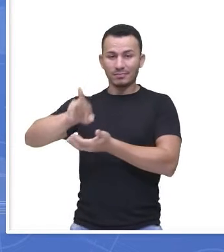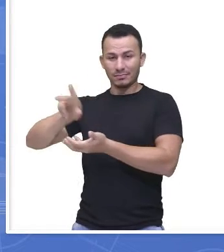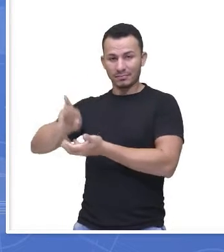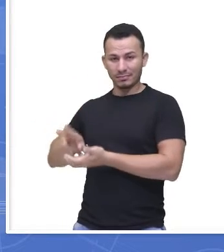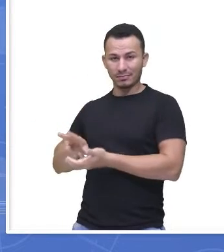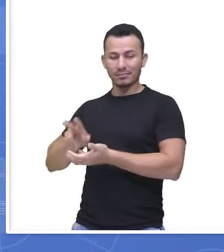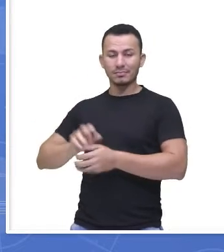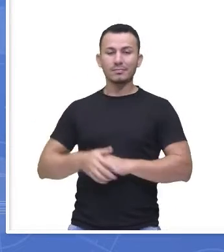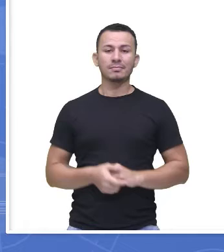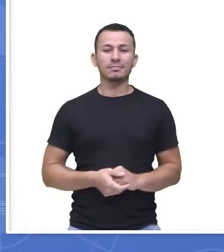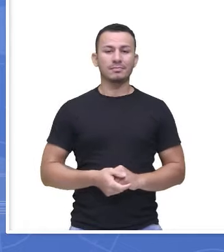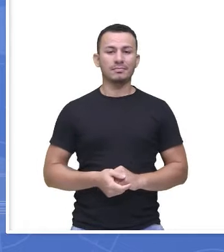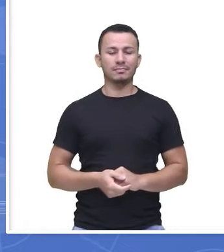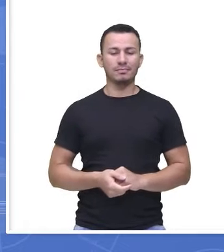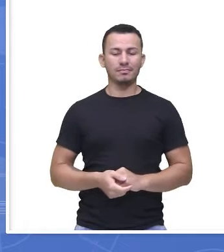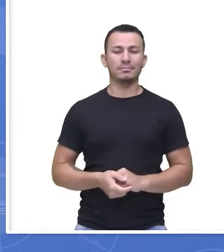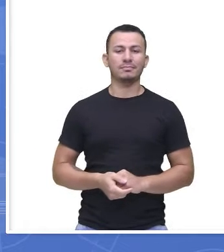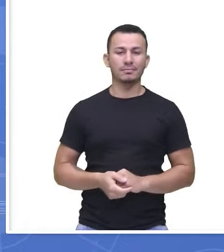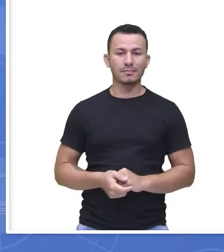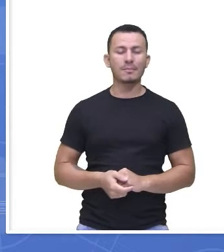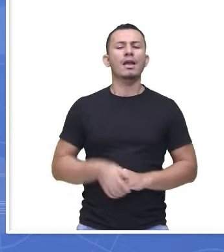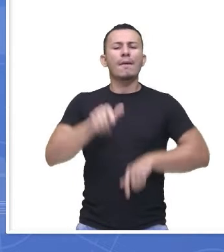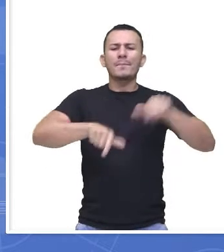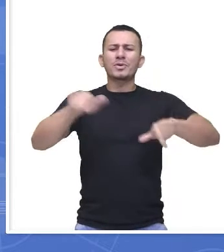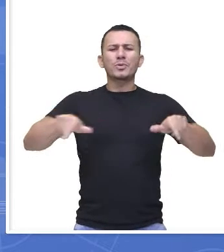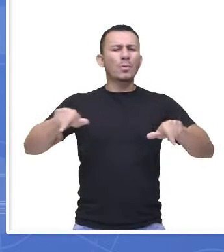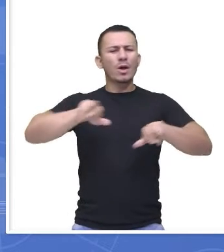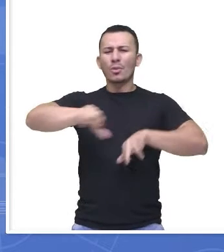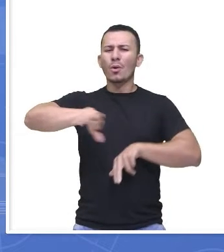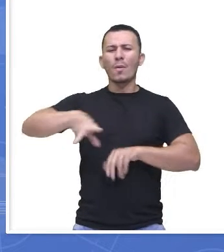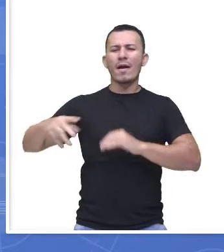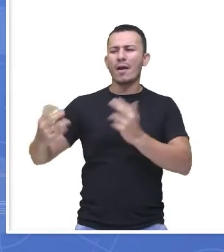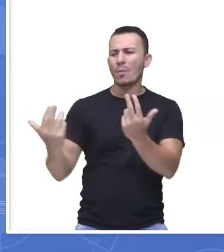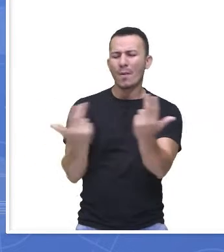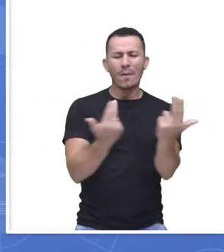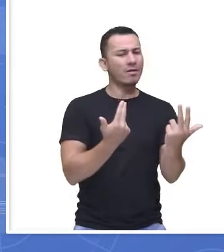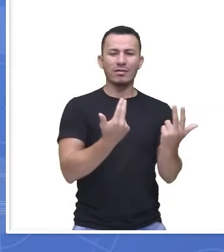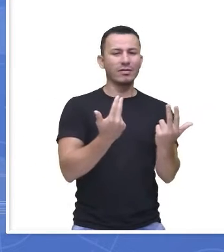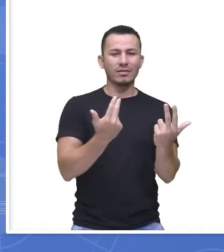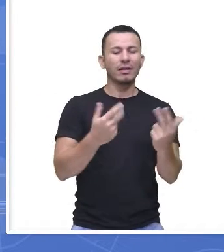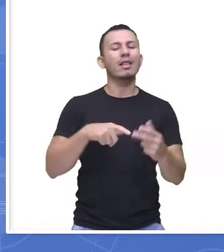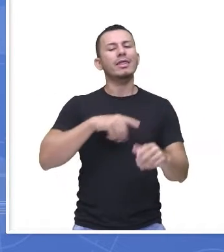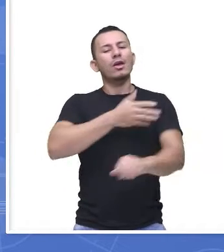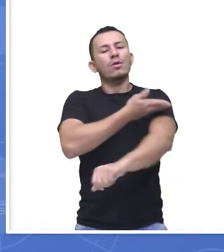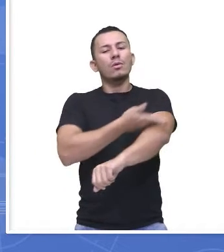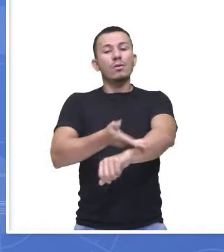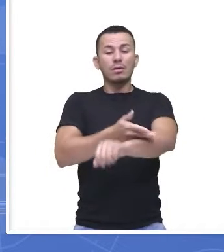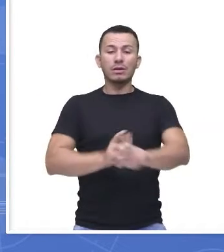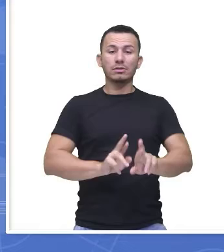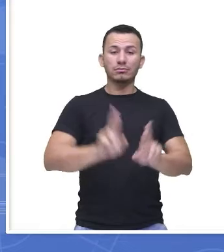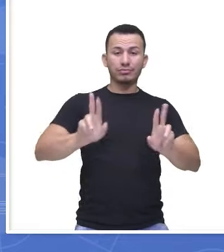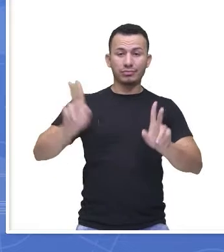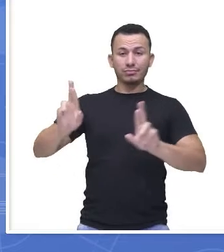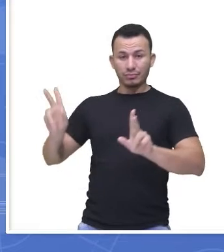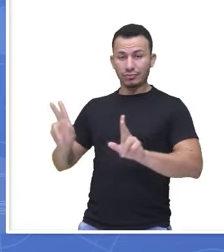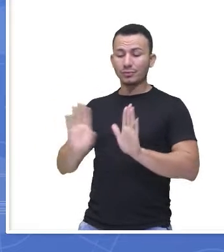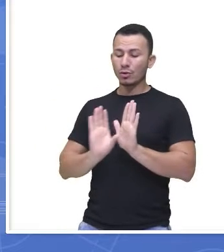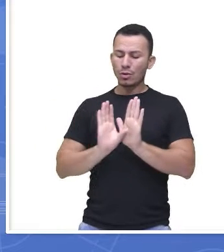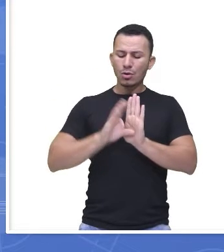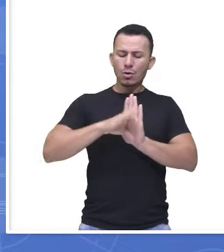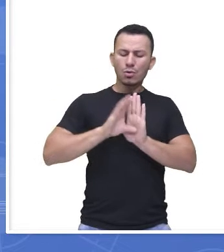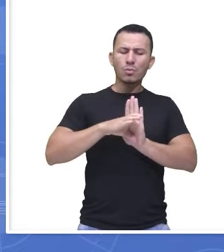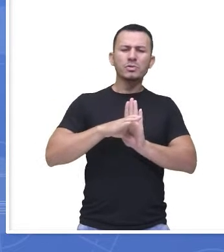né? Diversidade cultural é isso, as pessoas são diferentes. O conceito de diversidade cultural